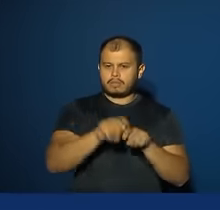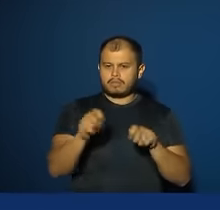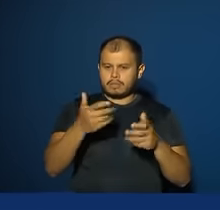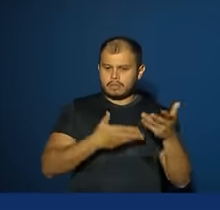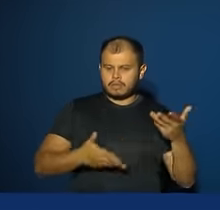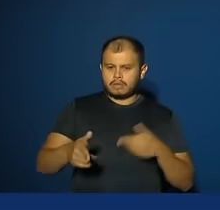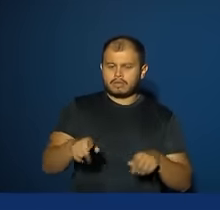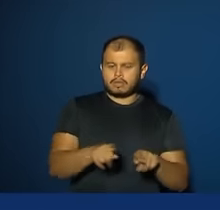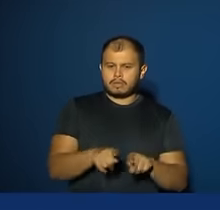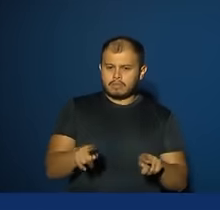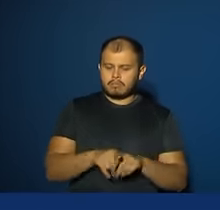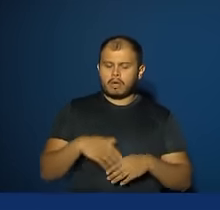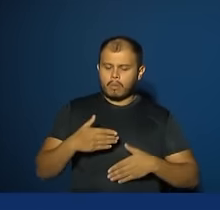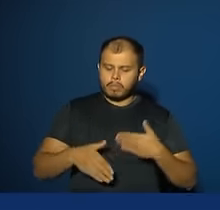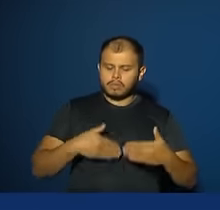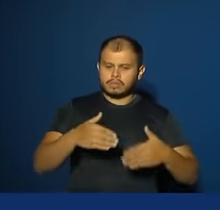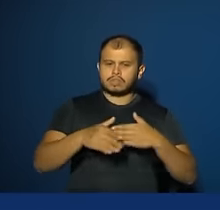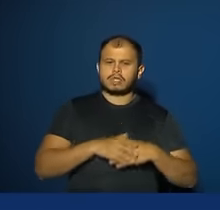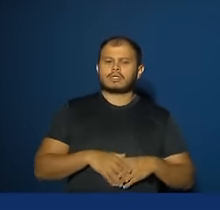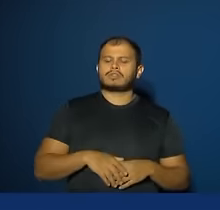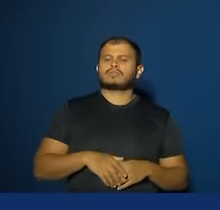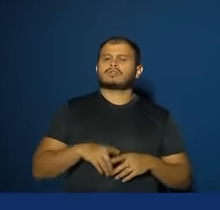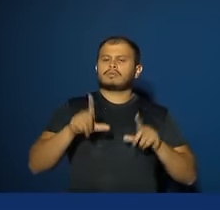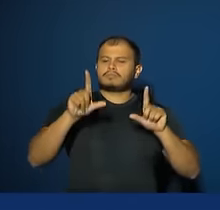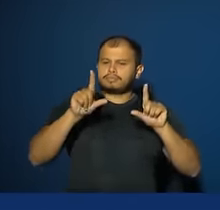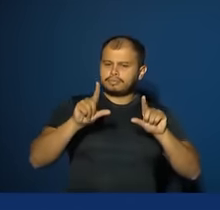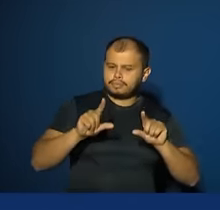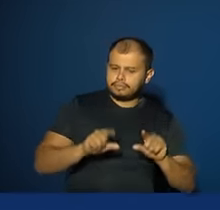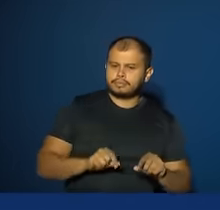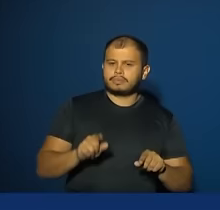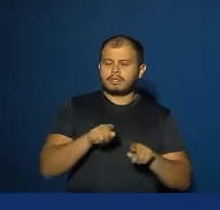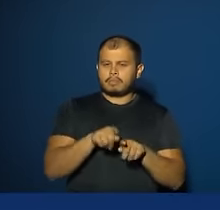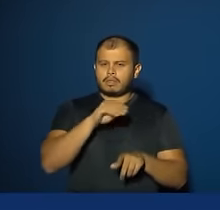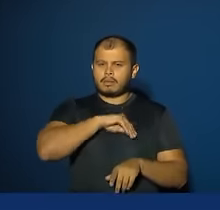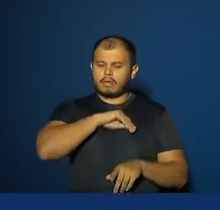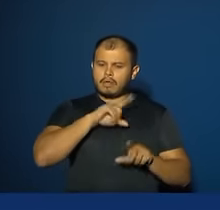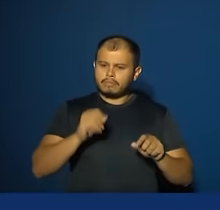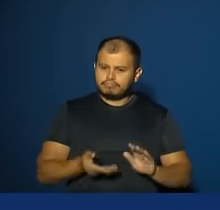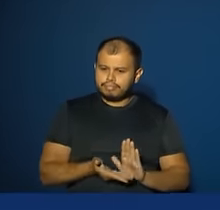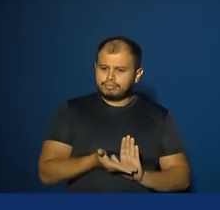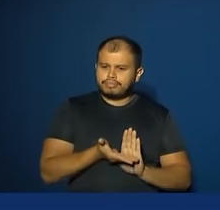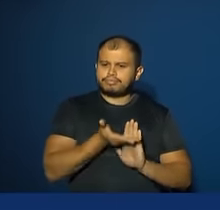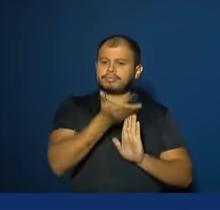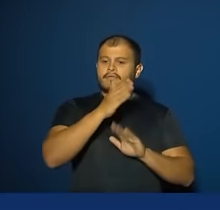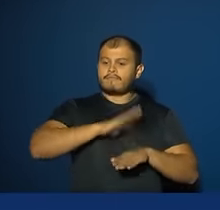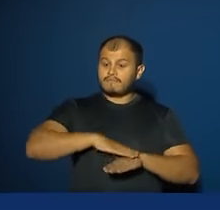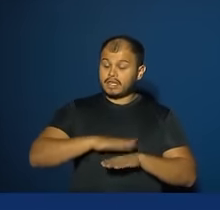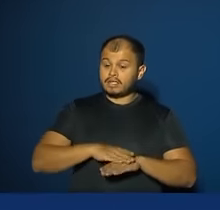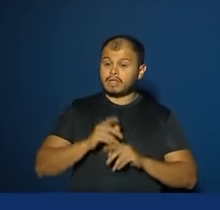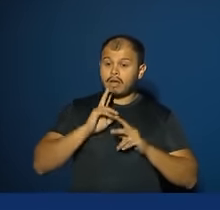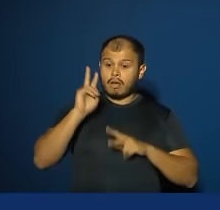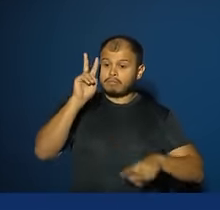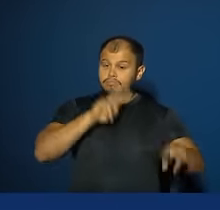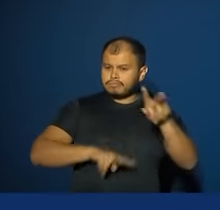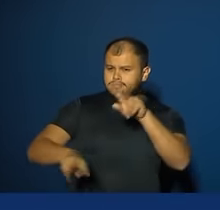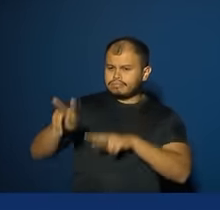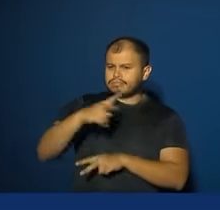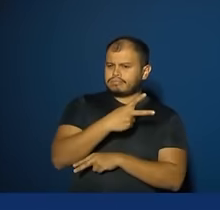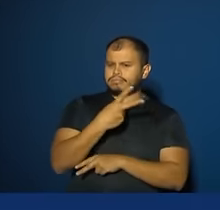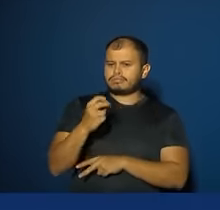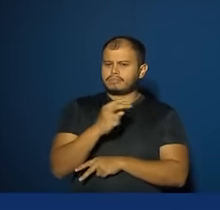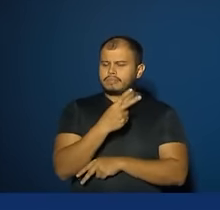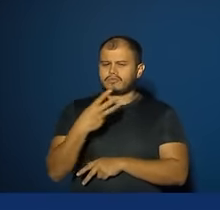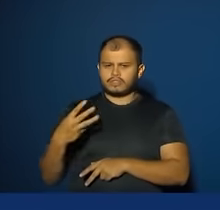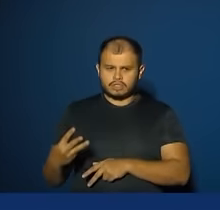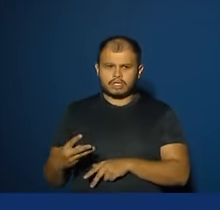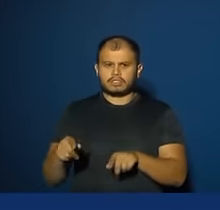um processo deflacionário acontecendo de forma importante, a renda crescendo das pessoas, fez com que o mercado, ao olhar para frente, ao olhar para 2023, em